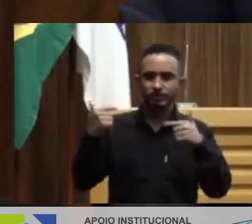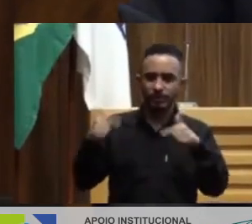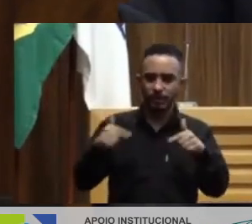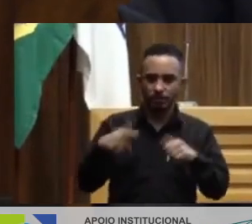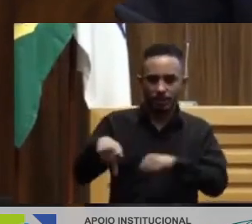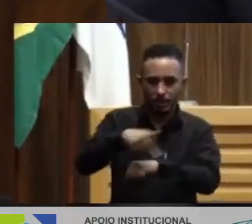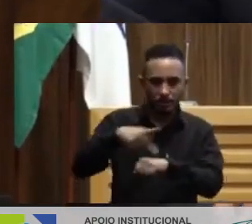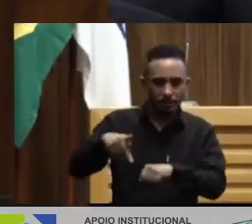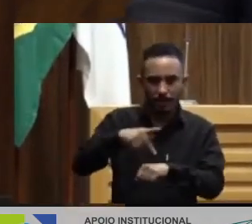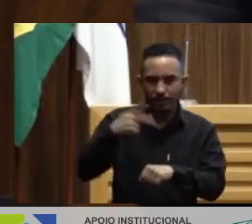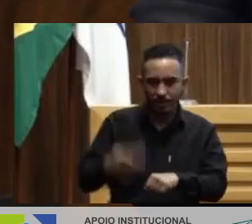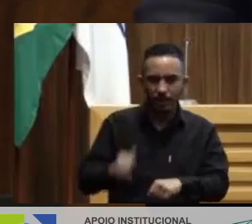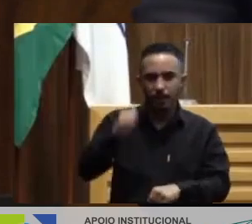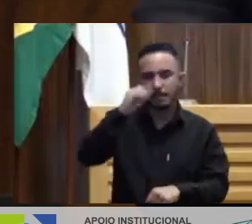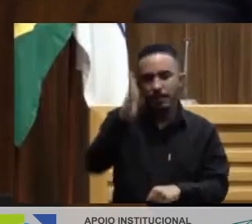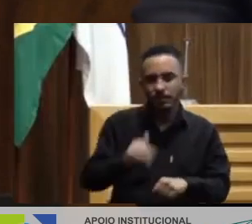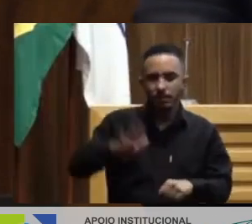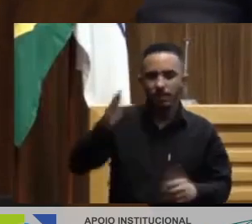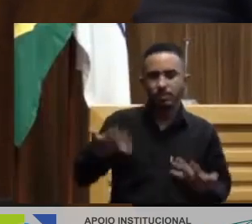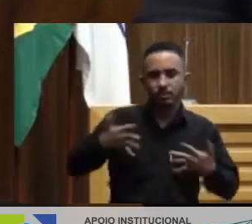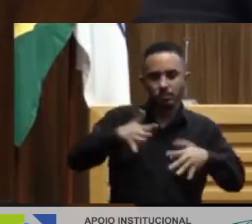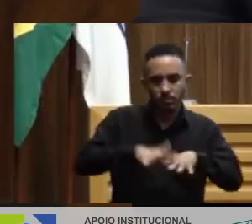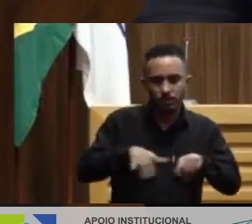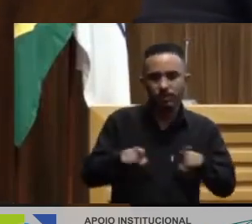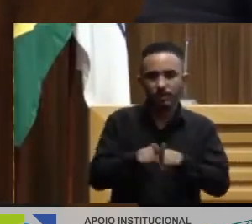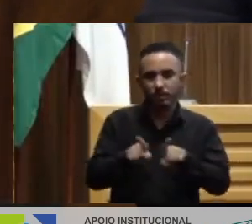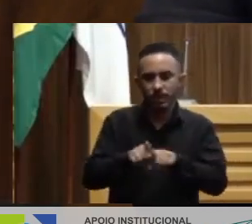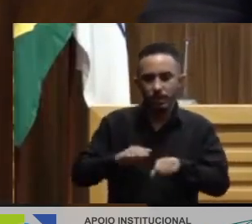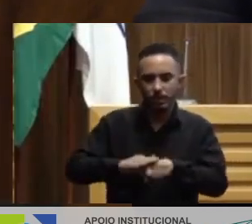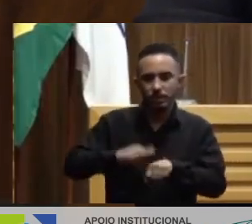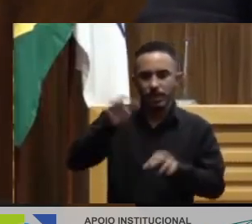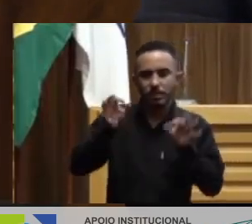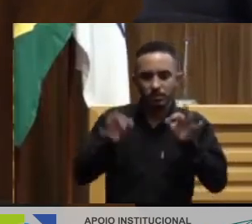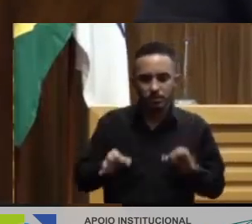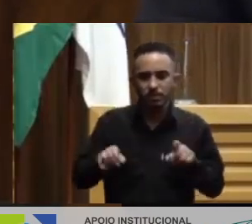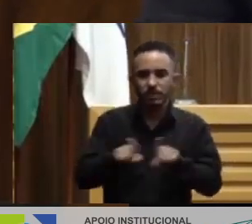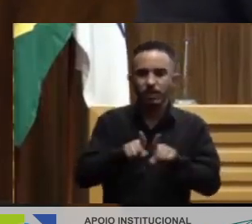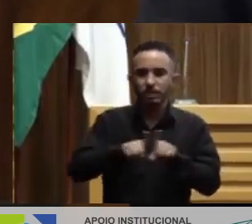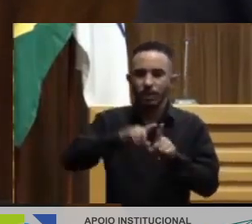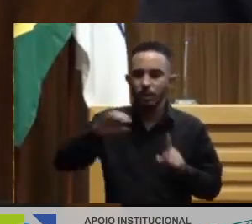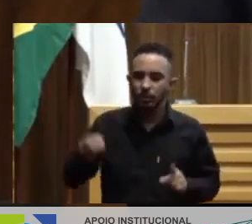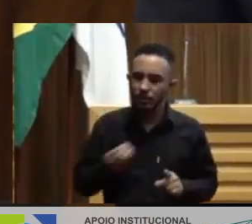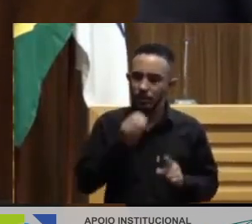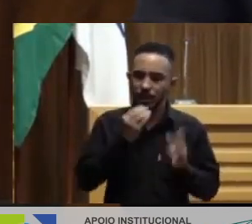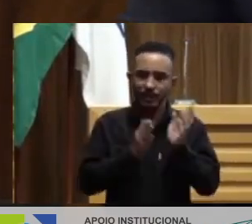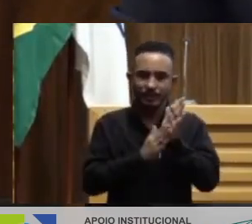país mais justo, mais inclusivo e de mais oportunidades.